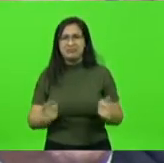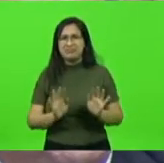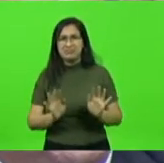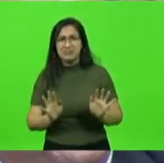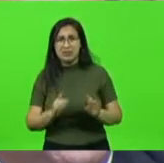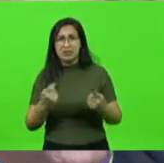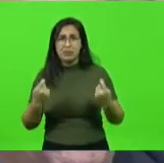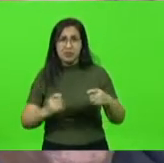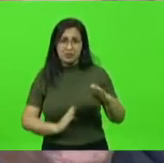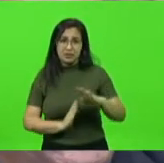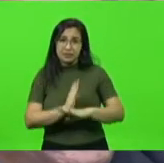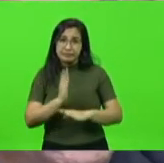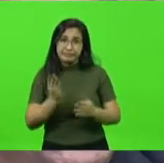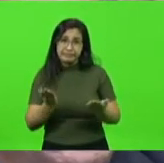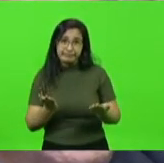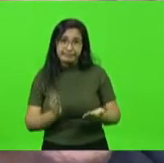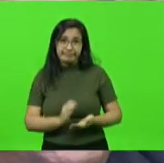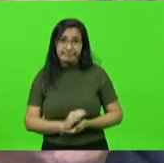que furar o teto?